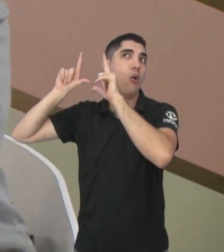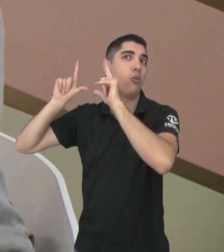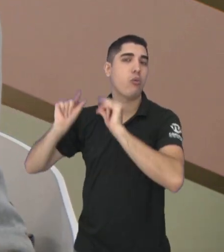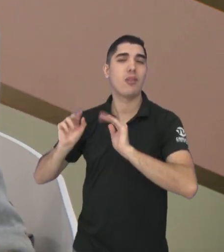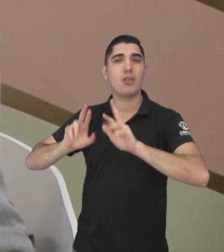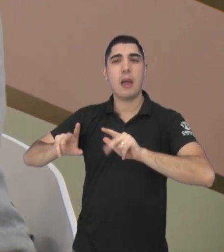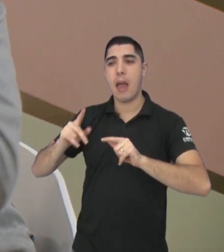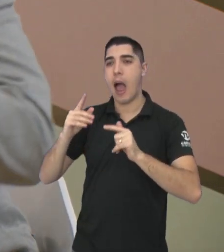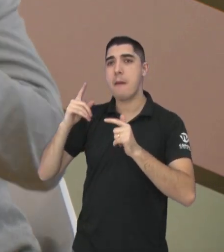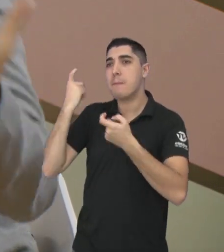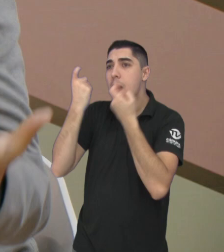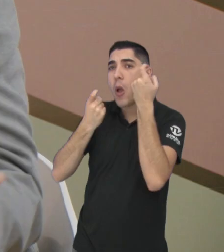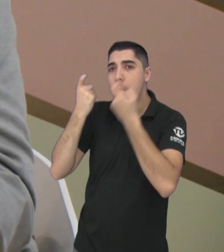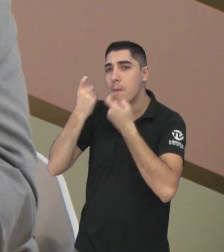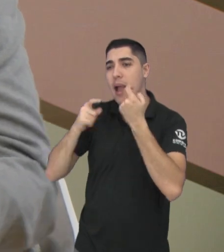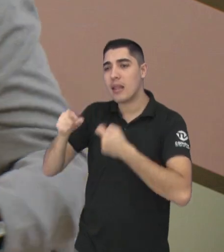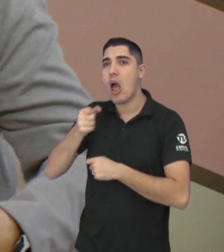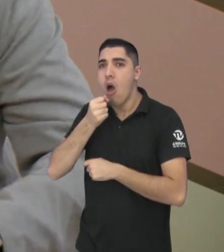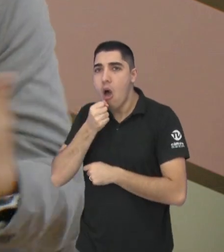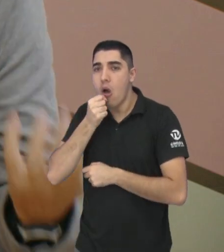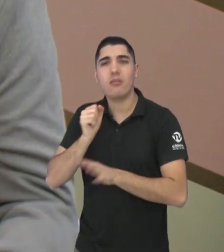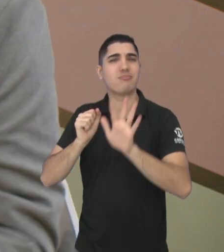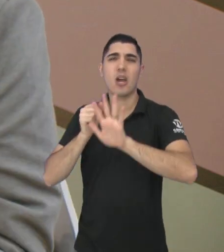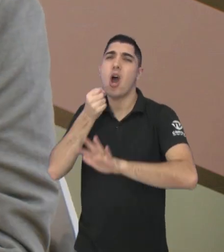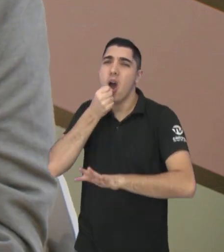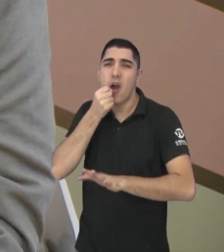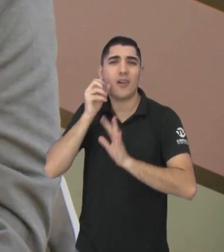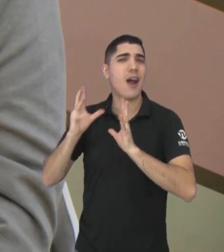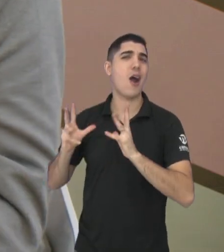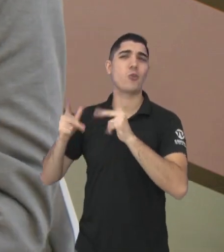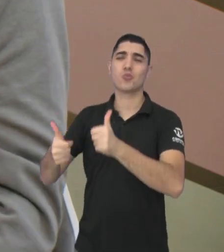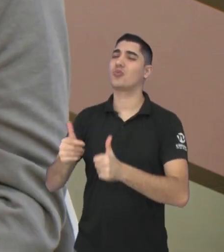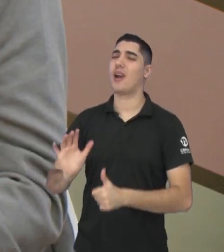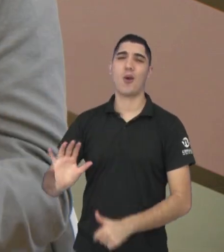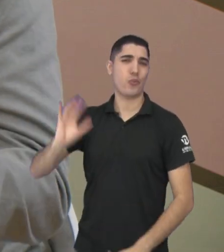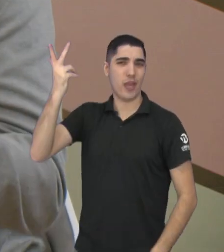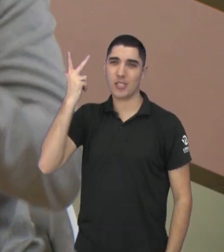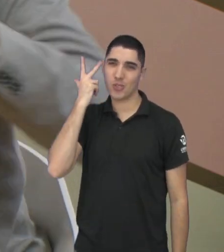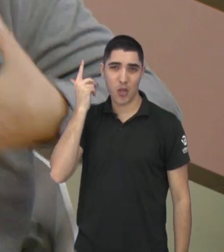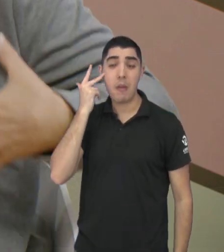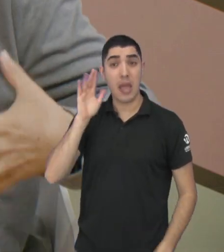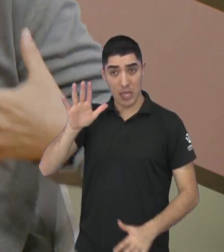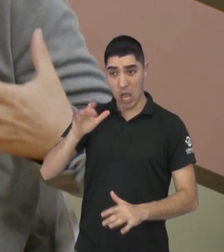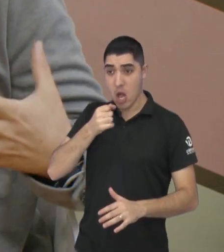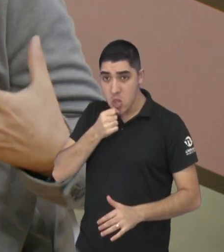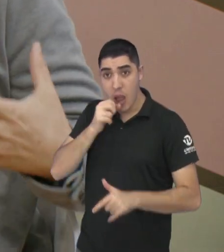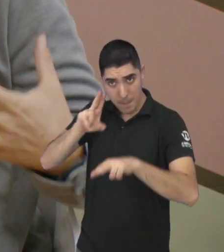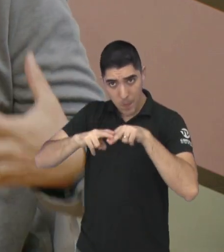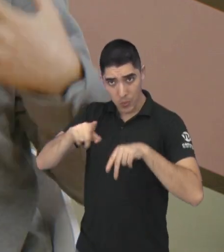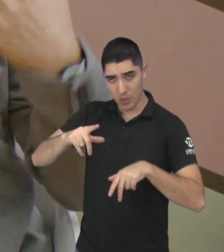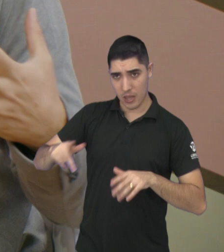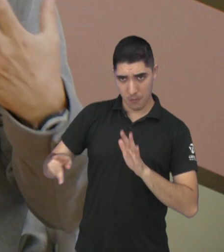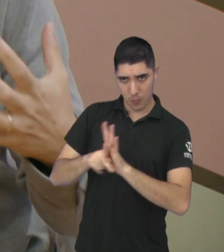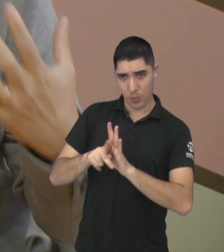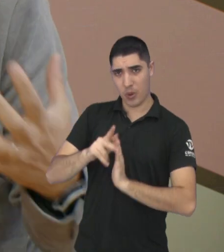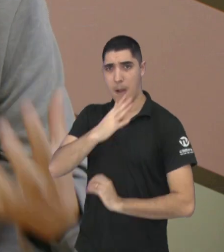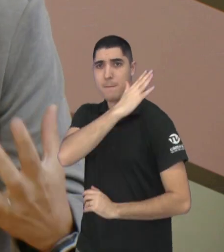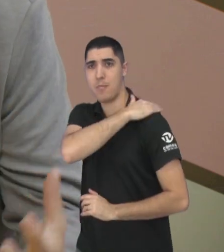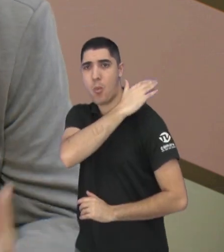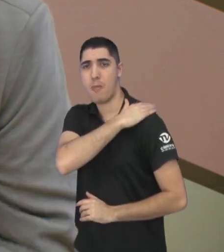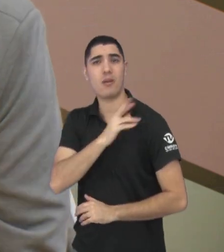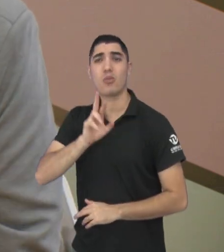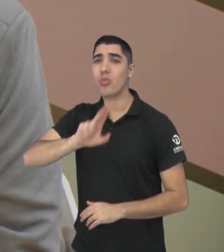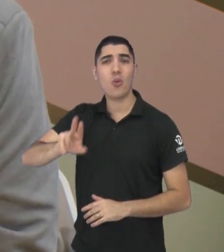pouco à tosse. Tosse vai acontecer em todas as doenças e a tosse é causada não pelo pulmão. Pneumonia não